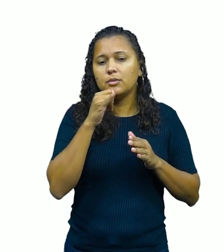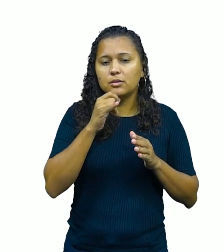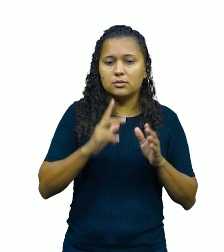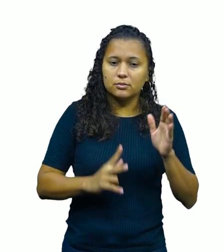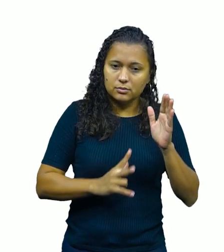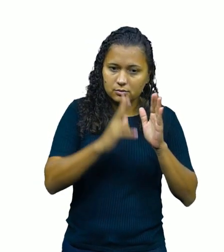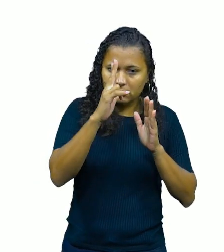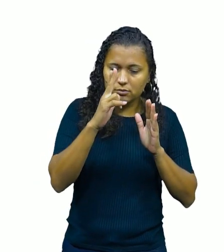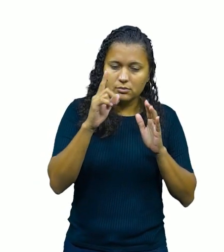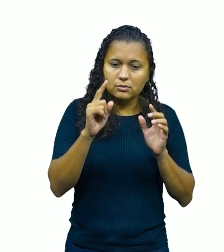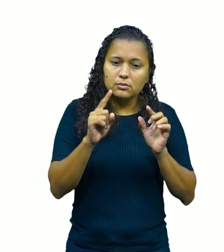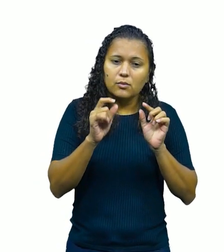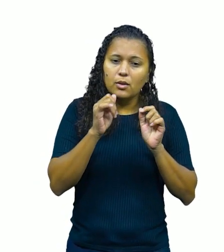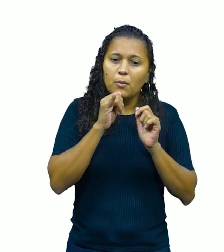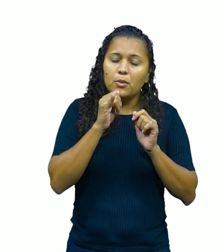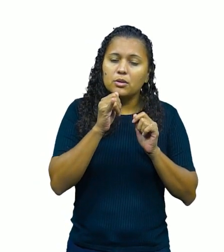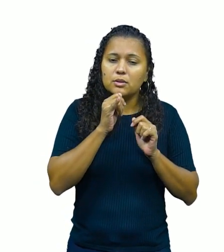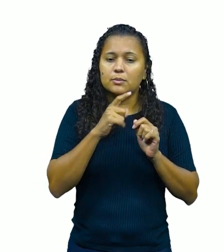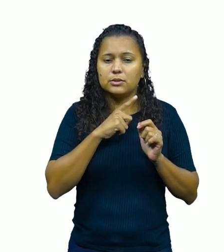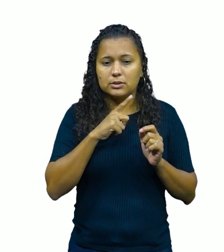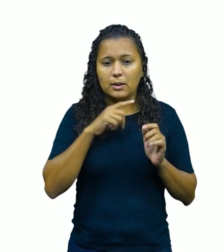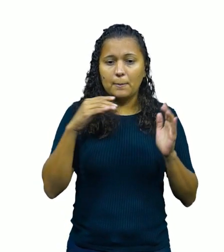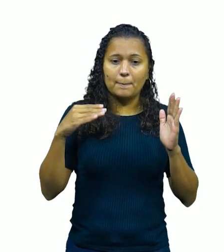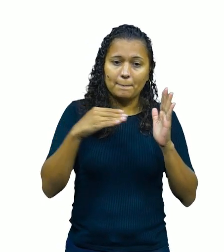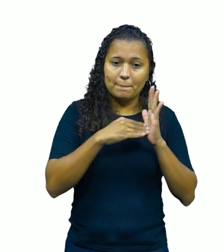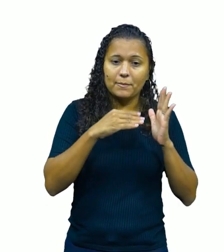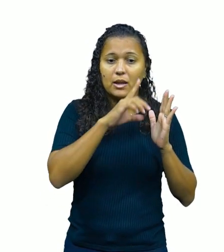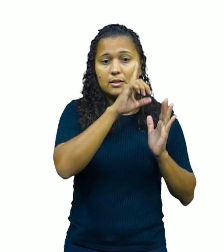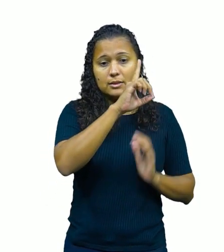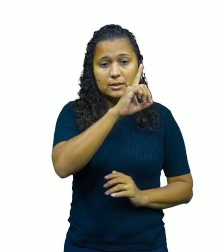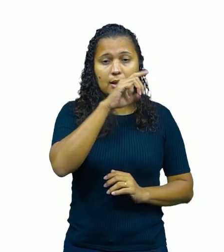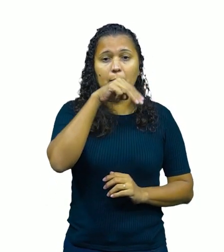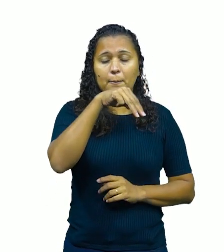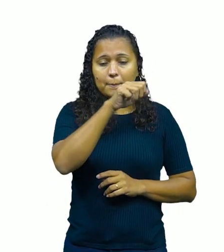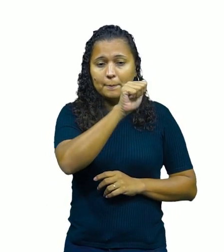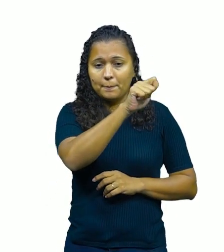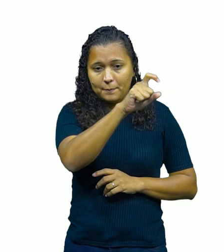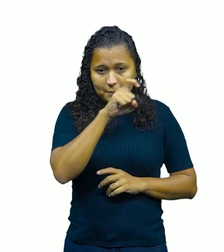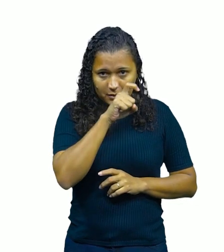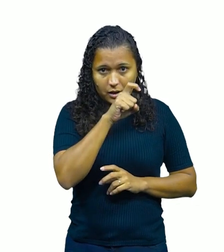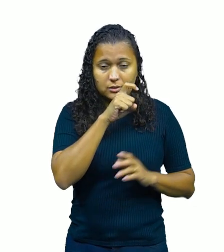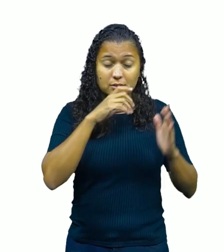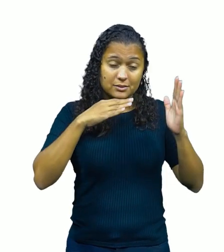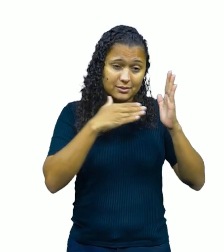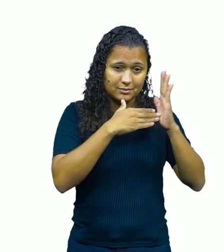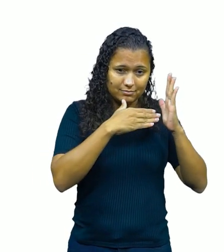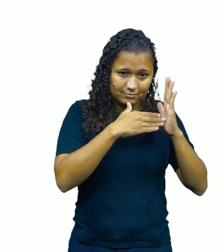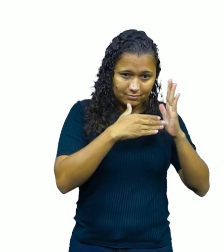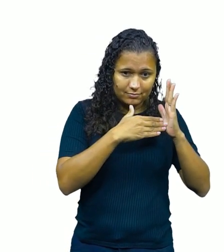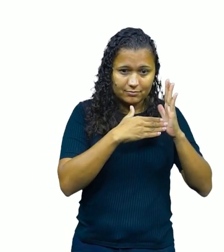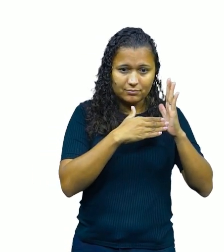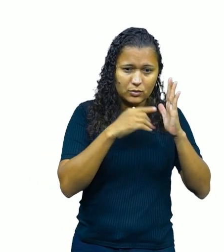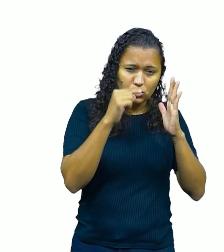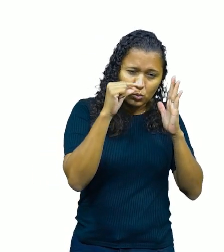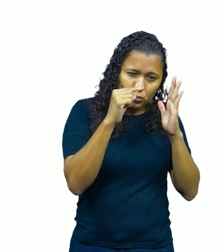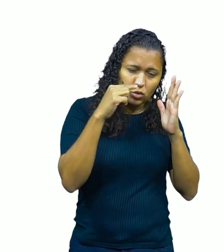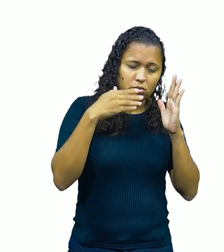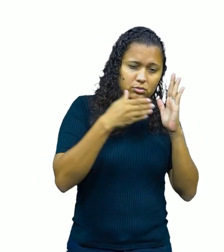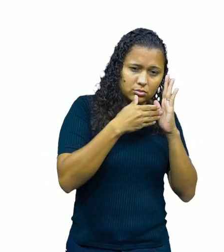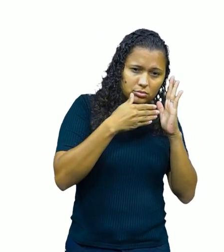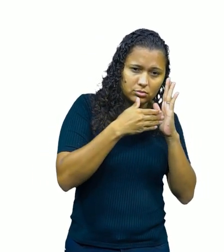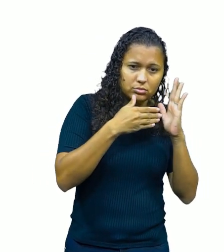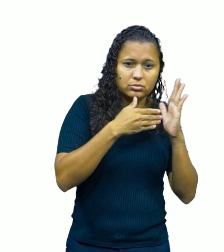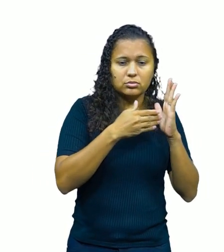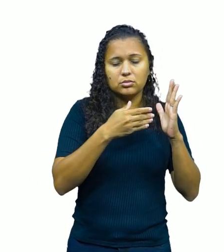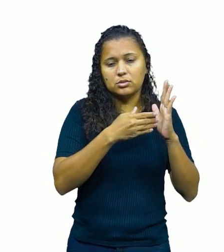de uma peça. Então, você tem a dimensão máxima que essa peça pode ter. Então, ela poderia ultrapassar um pouquinho essa dimensão